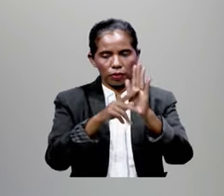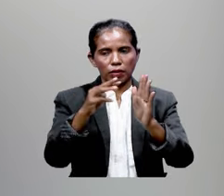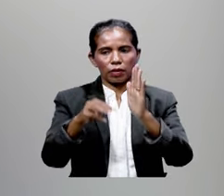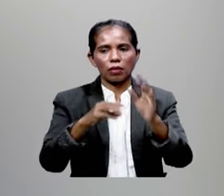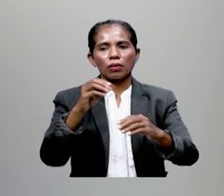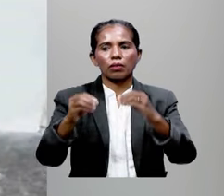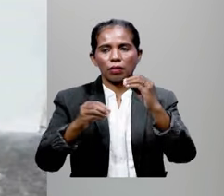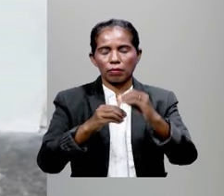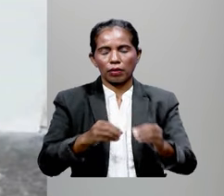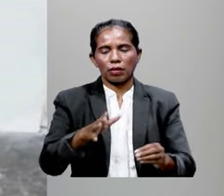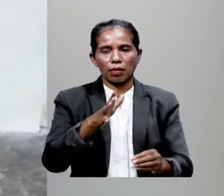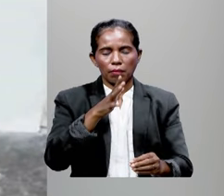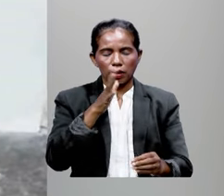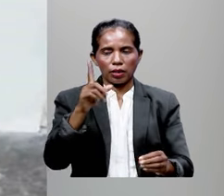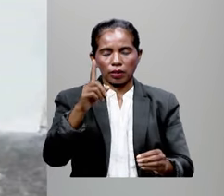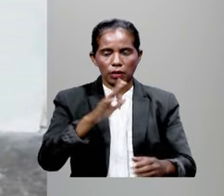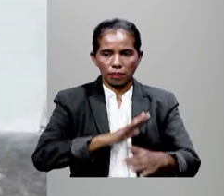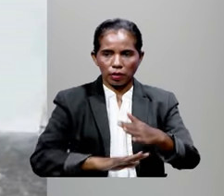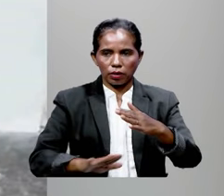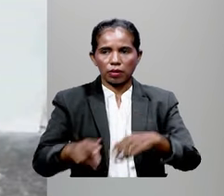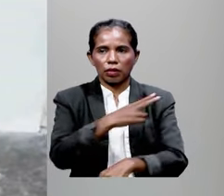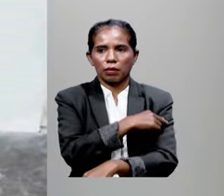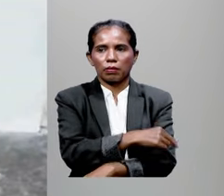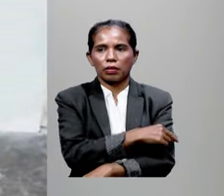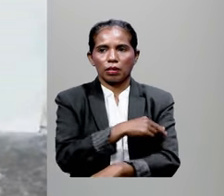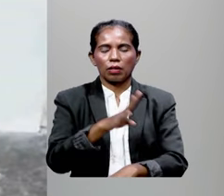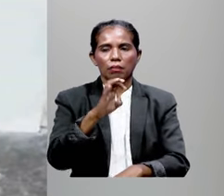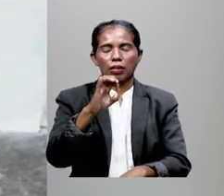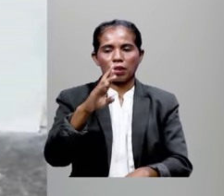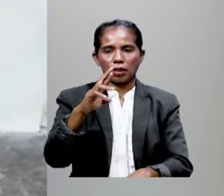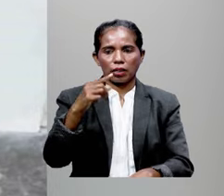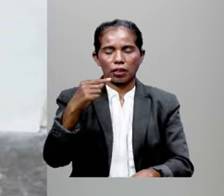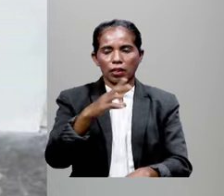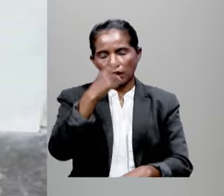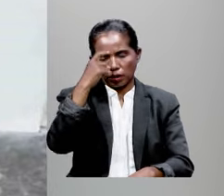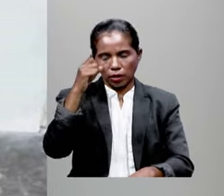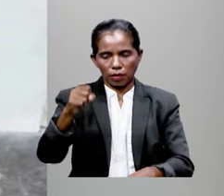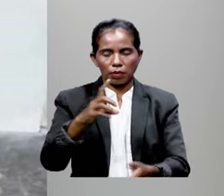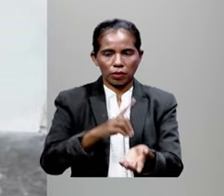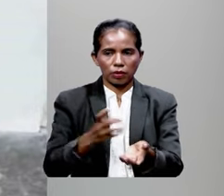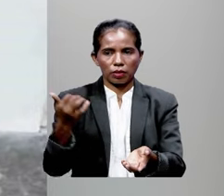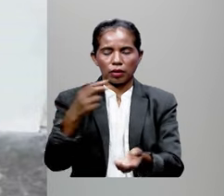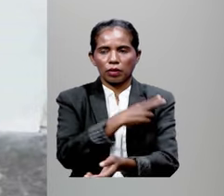kono ba inan ida ne be partus de iha postu saudi bariki na Tarbora liur tamba pessoal saudi